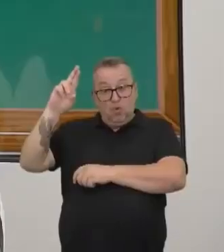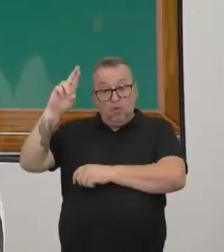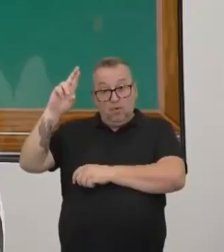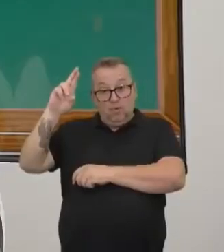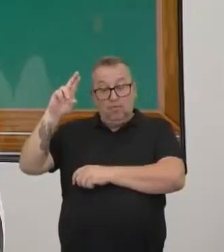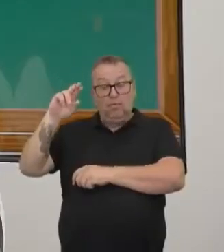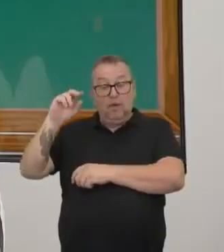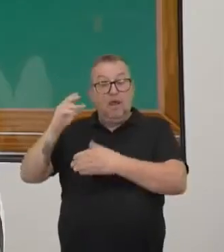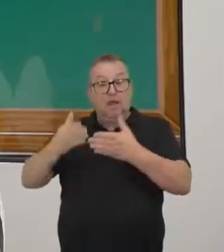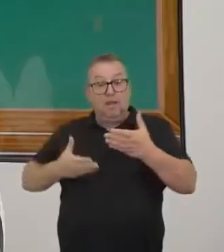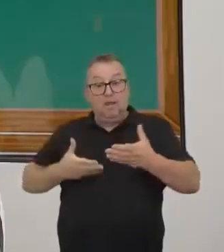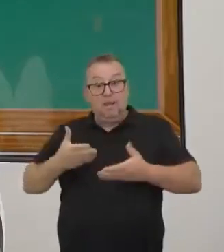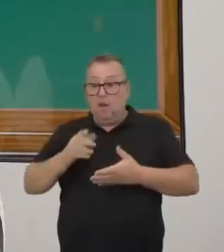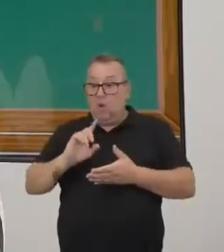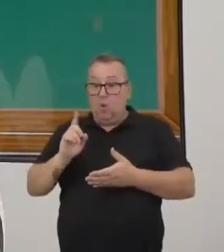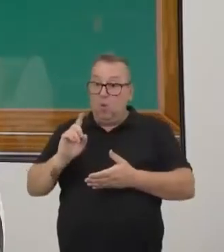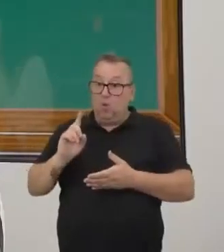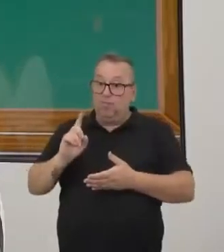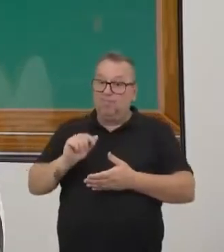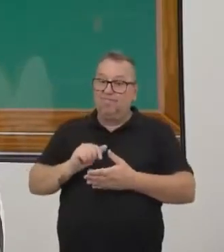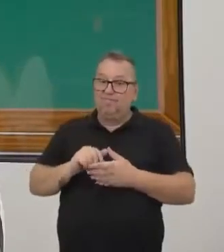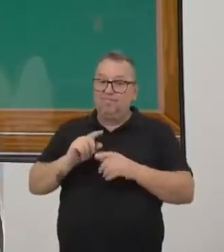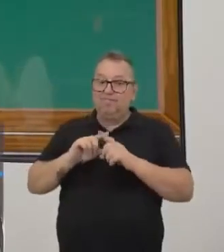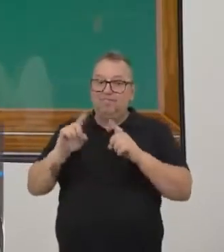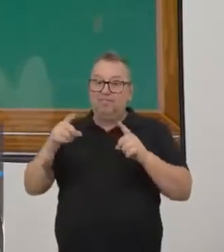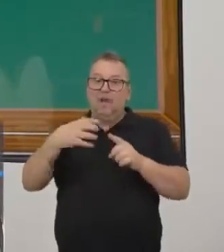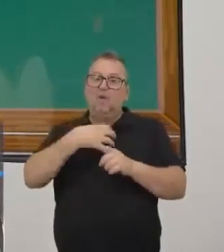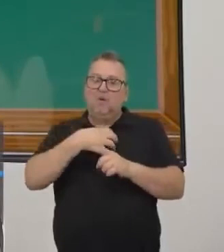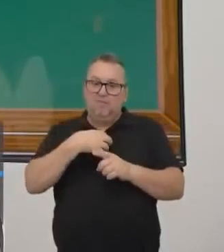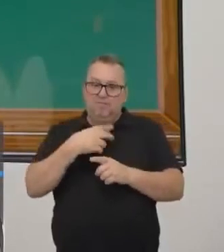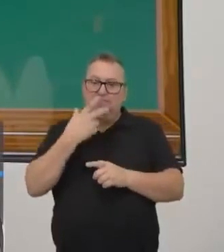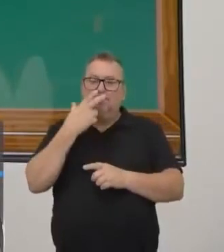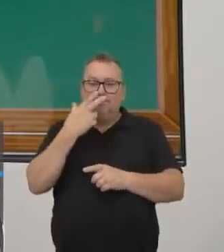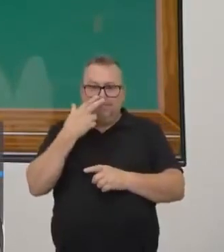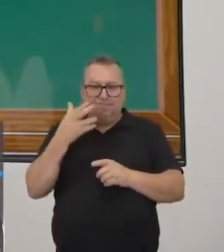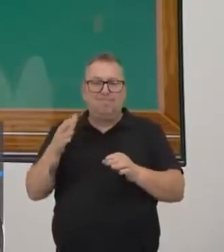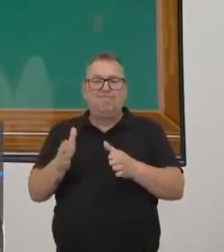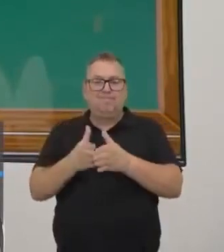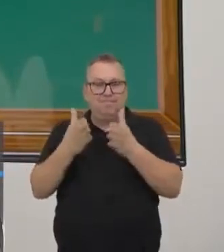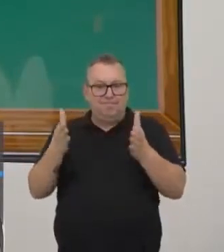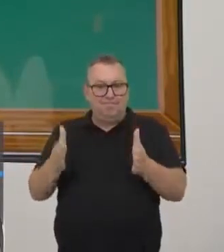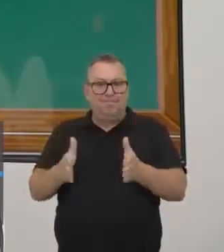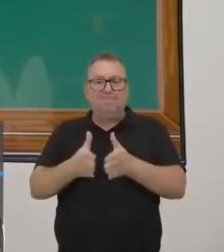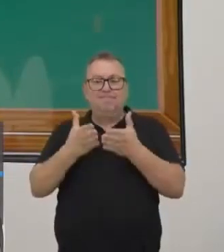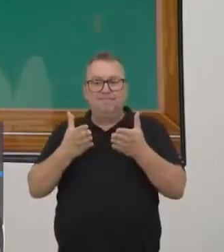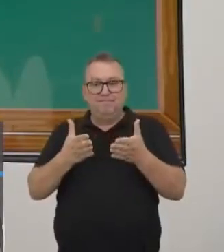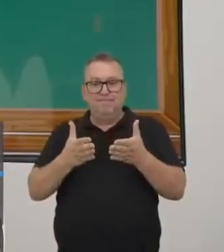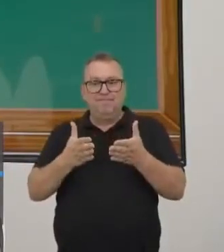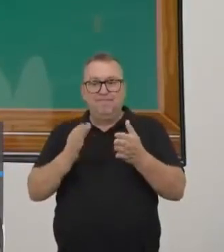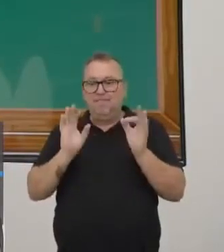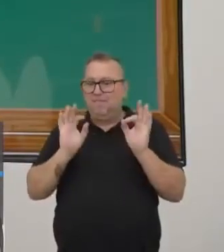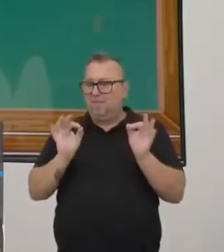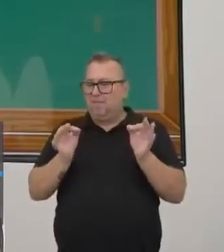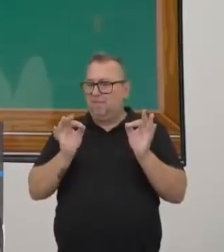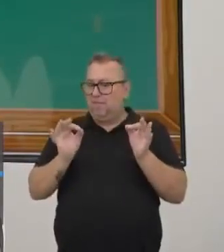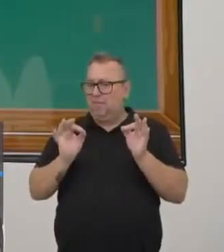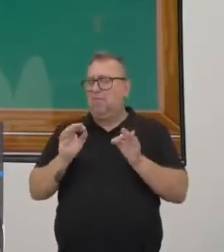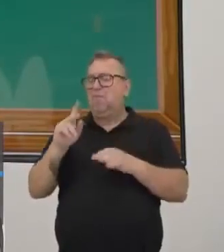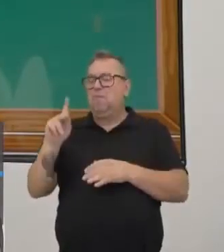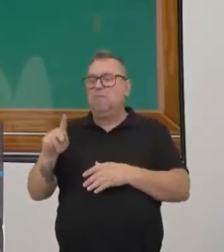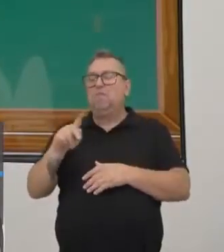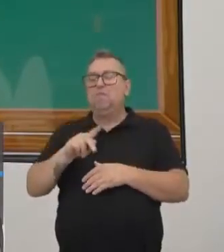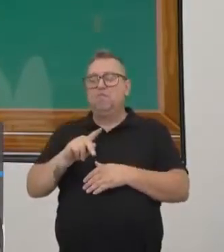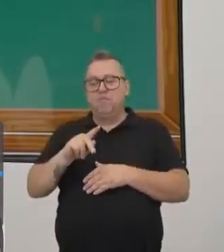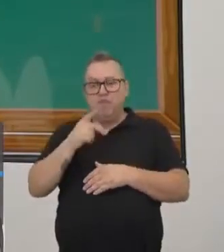escravos tinham dono, servos não, mas a condição também era bem miserável. Então, perfeito, Pro.